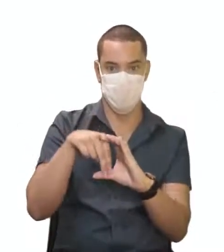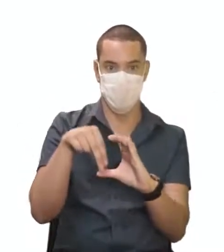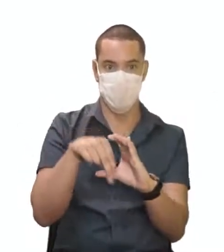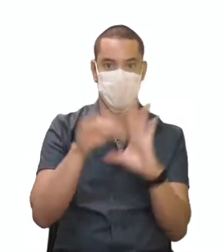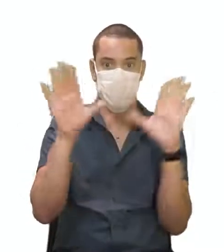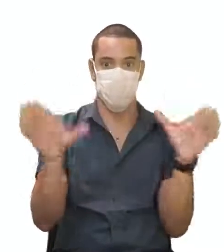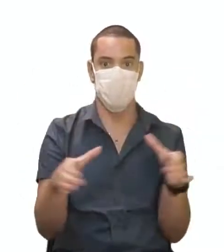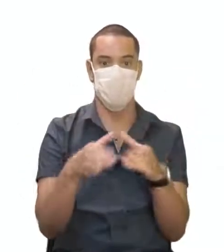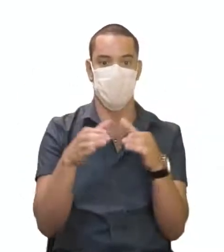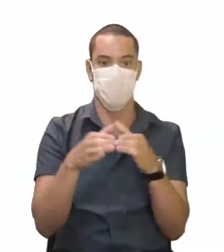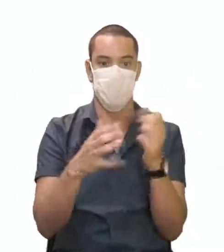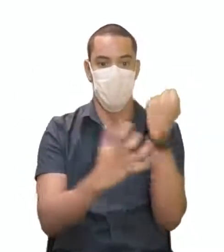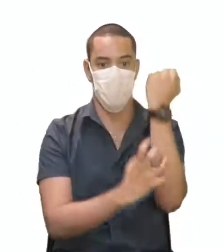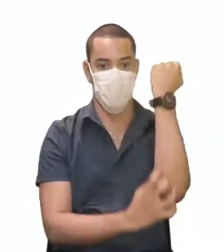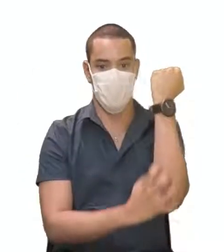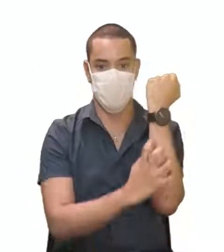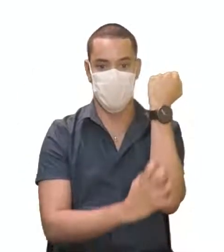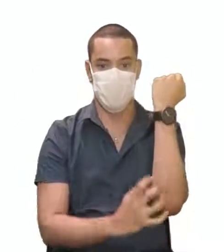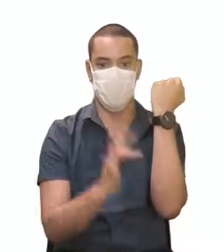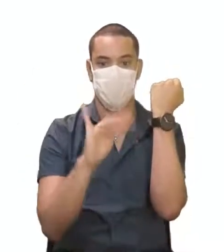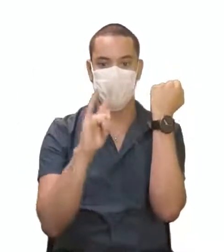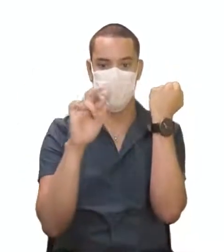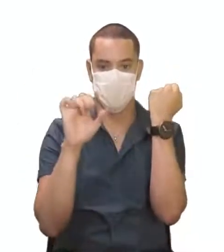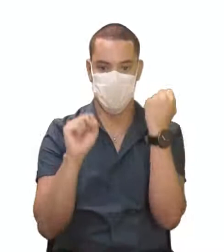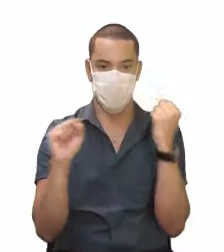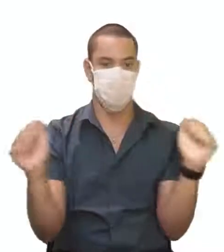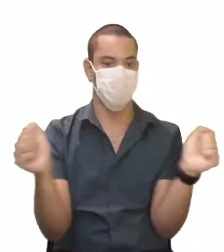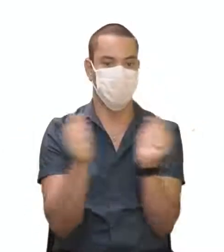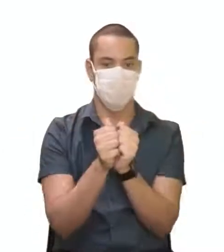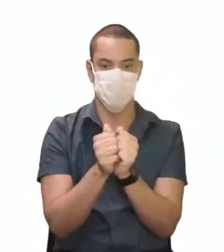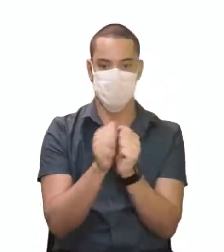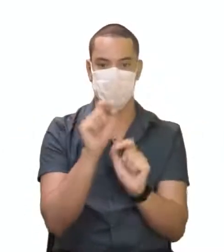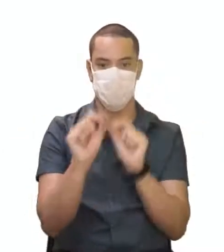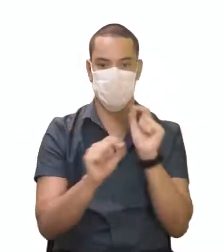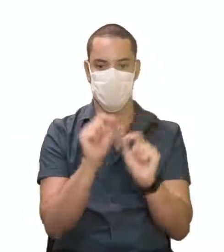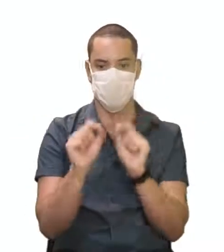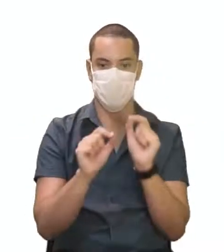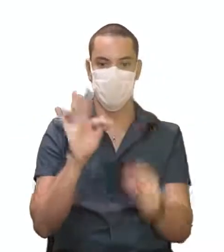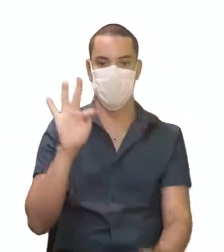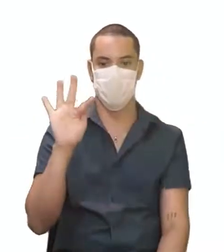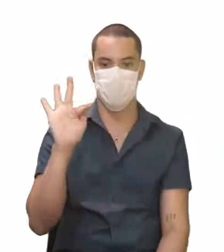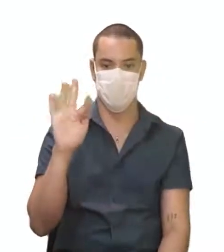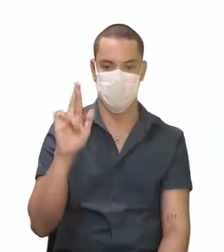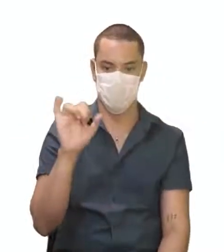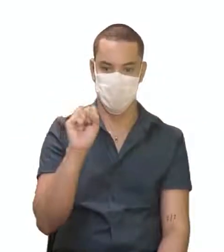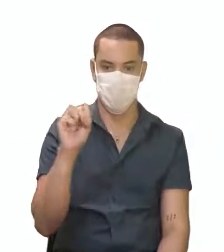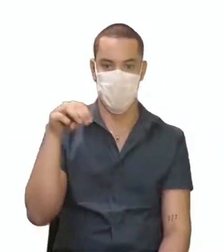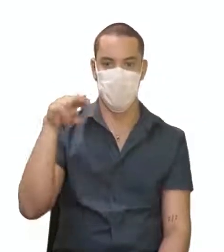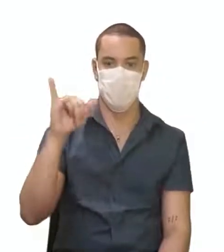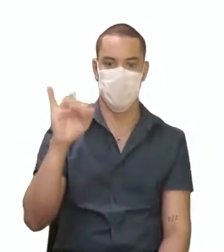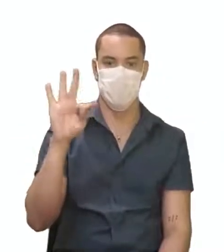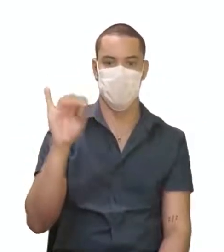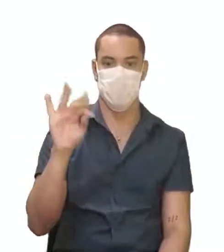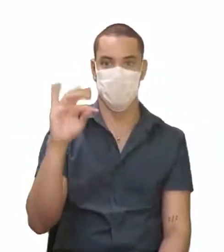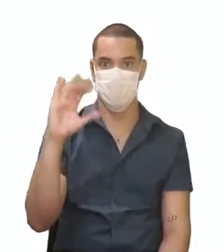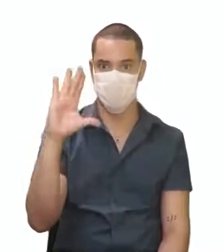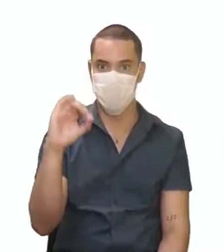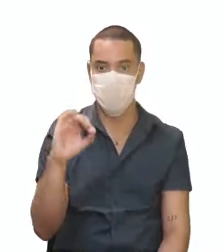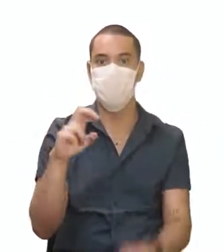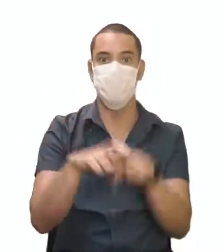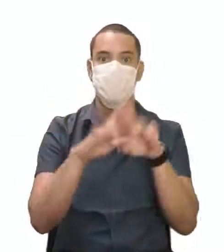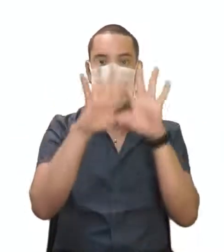um conjunto de fibras constituído chamado fuso de divisão ou fuso mitótico, tá bom? Então, tanto você vai ter